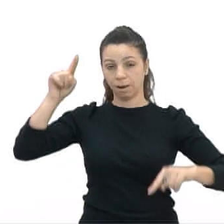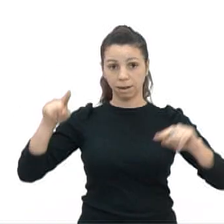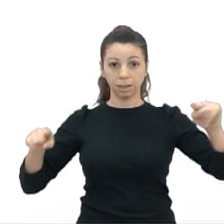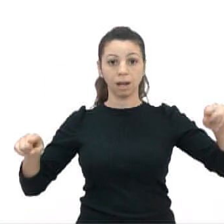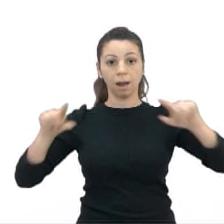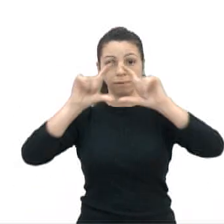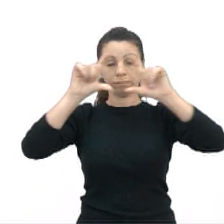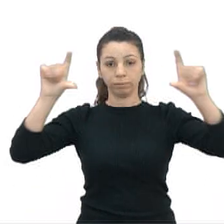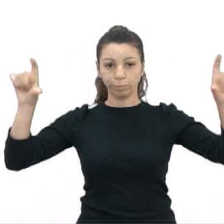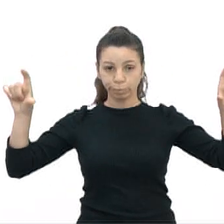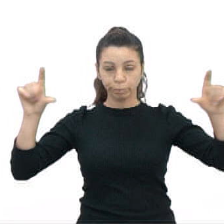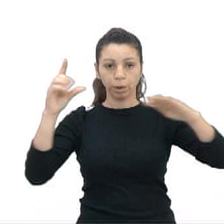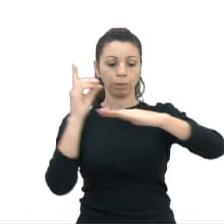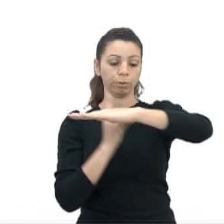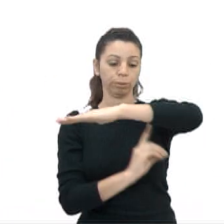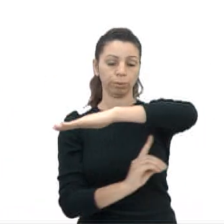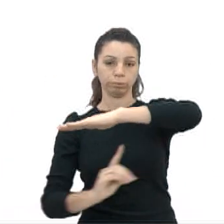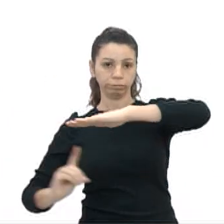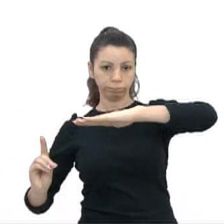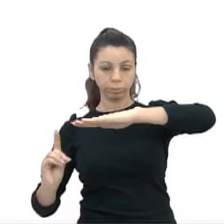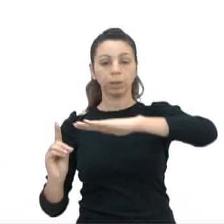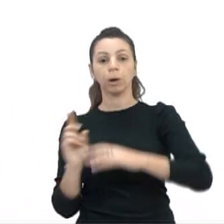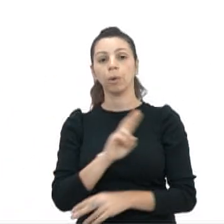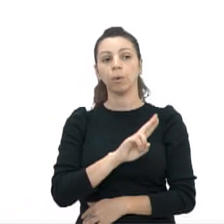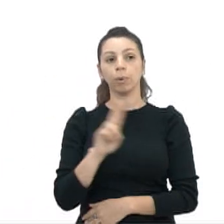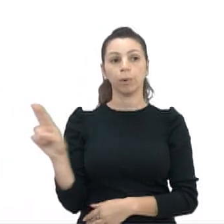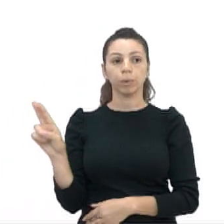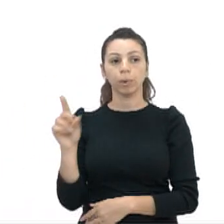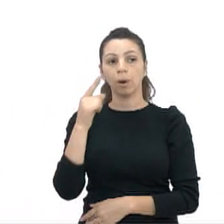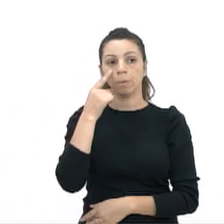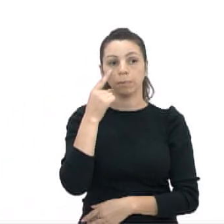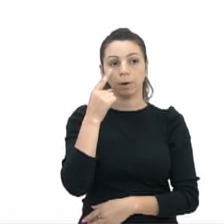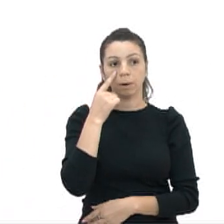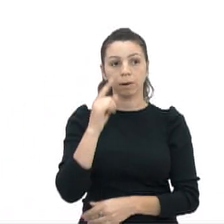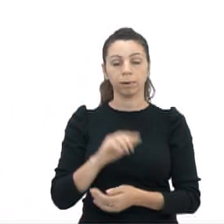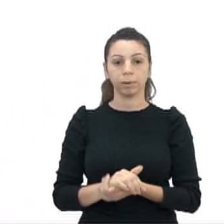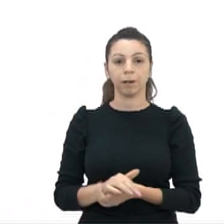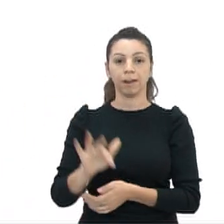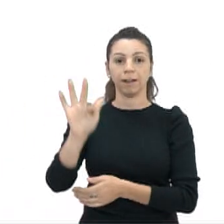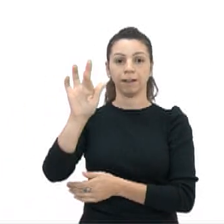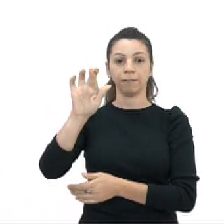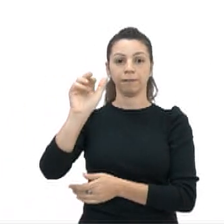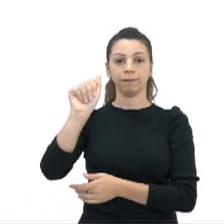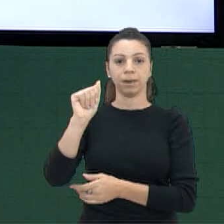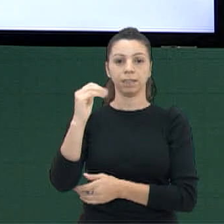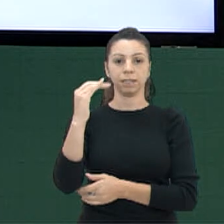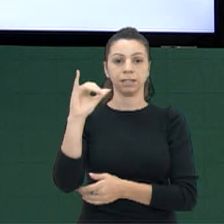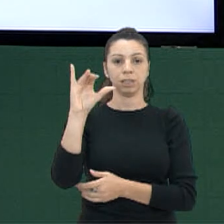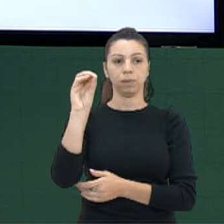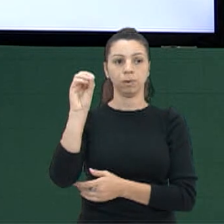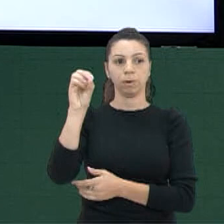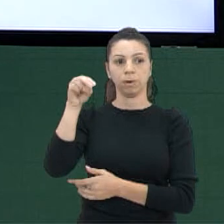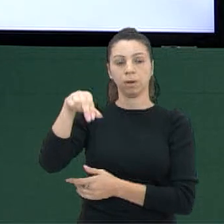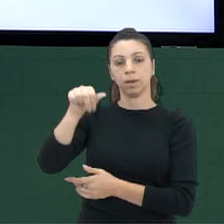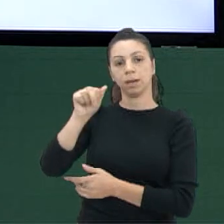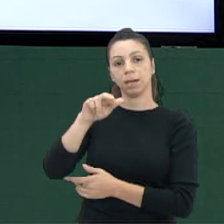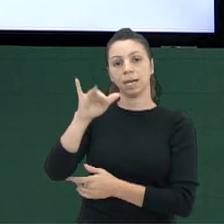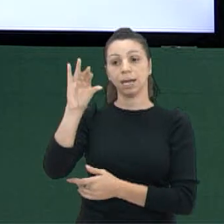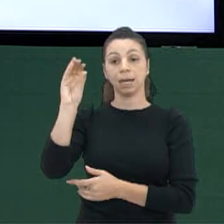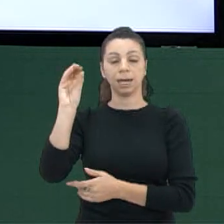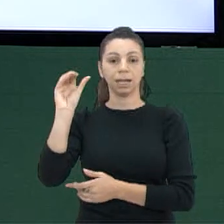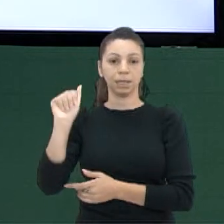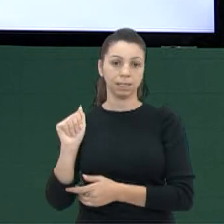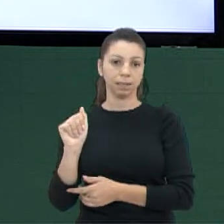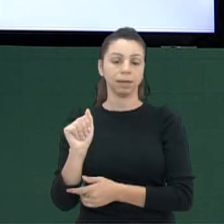no denominador, ela é chamada de expressão algébrica fracionária. Aqui não é para você decorar, aqui